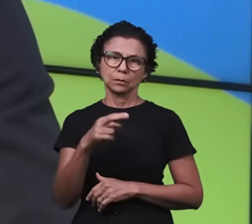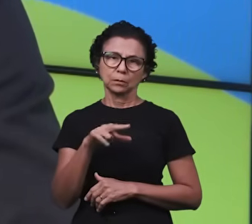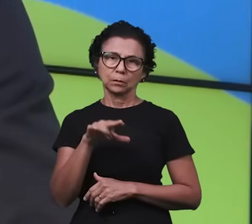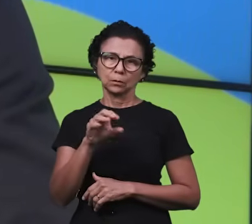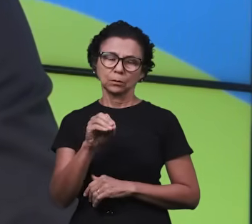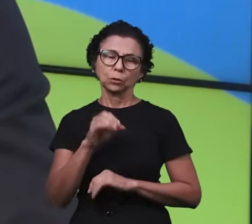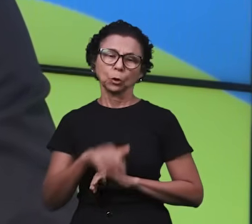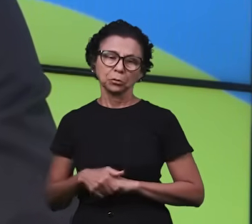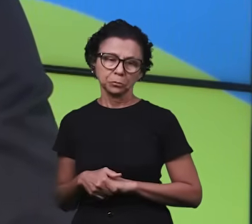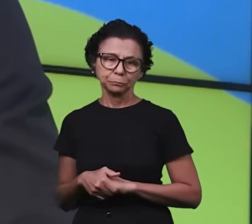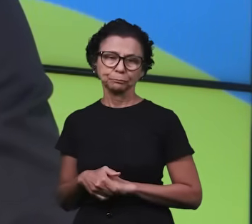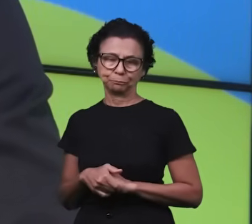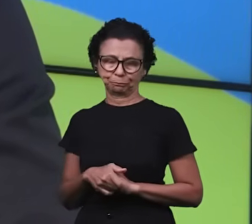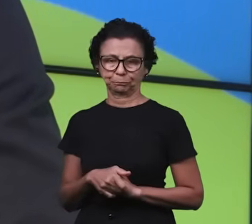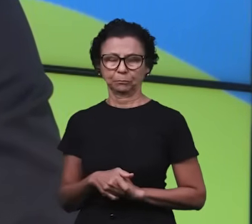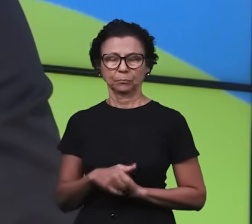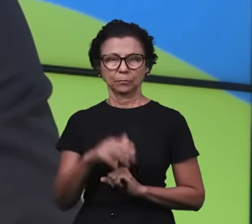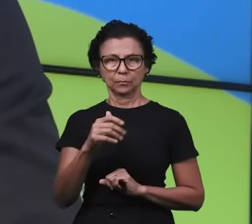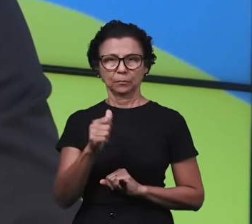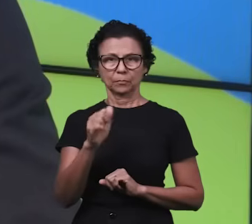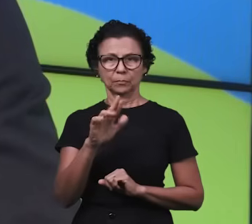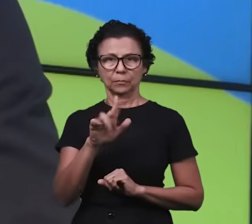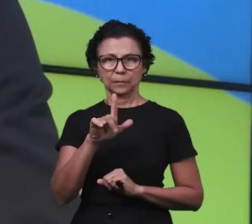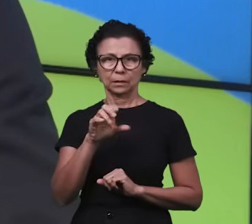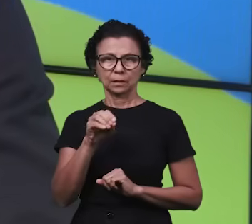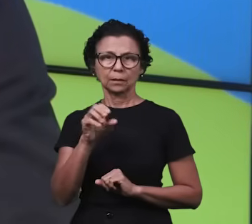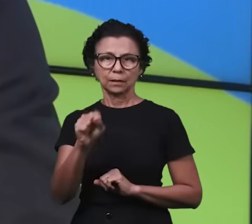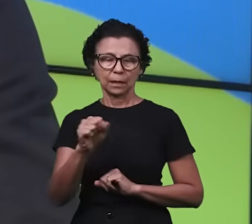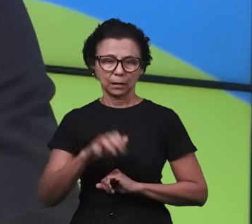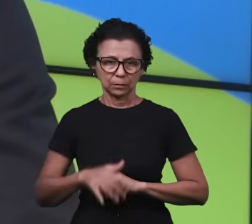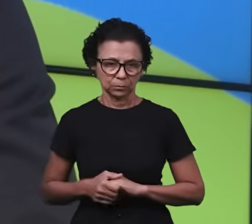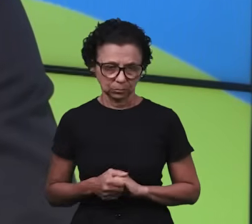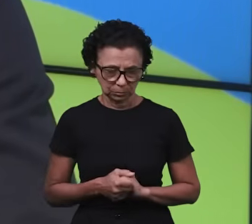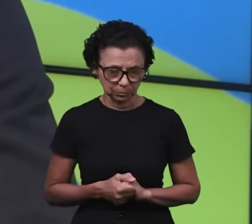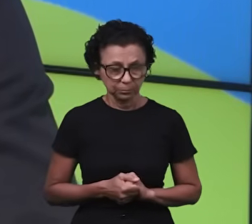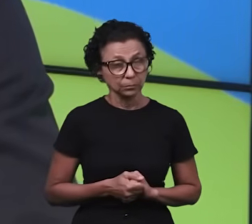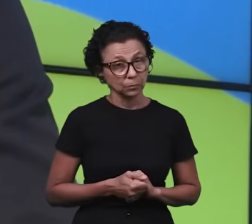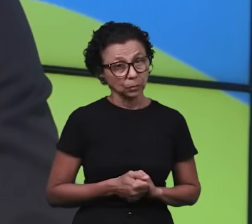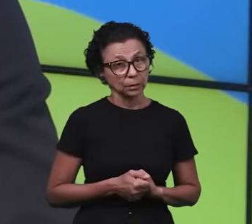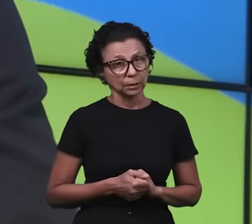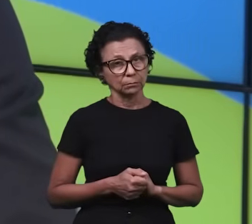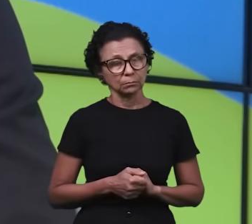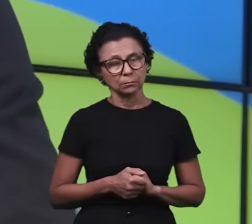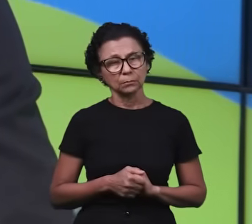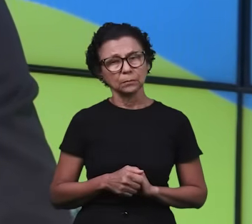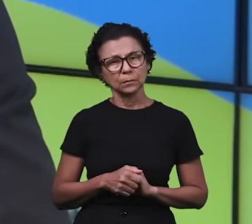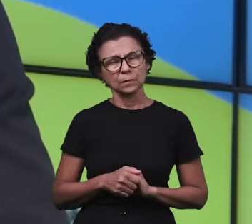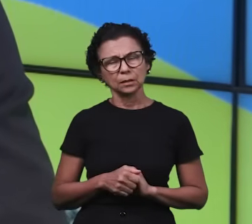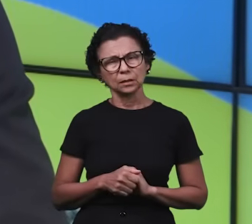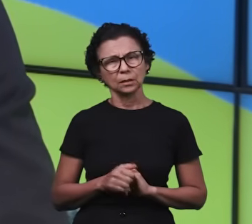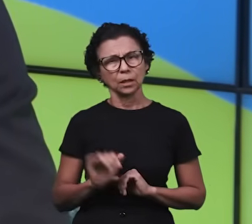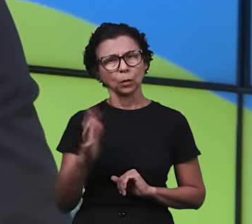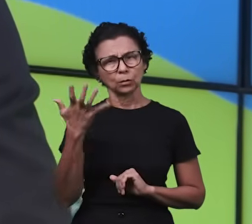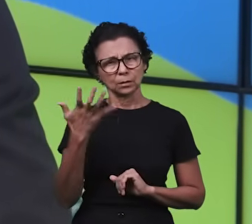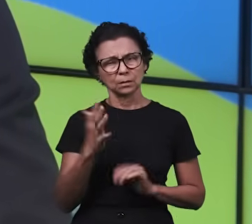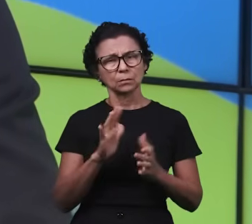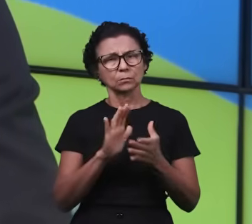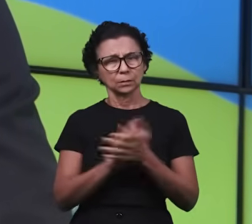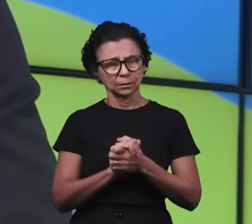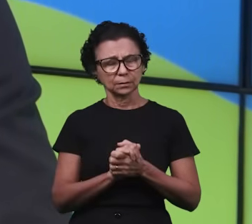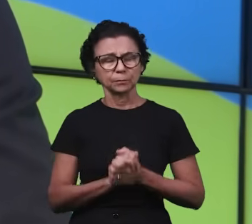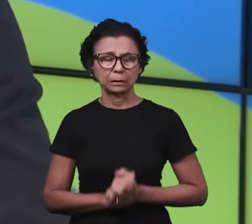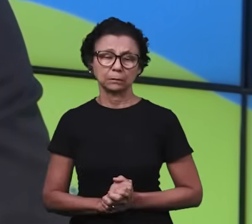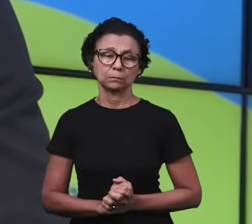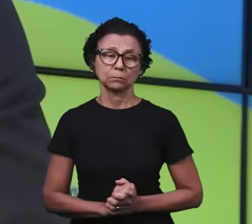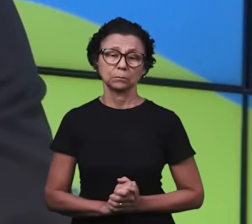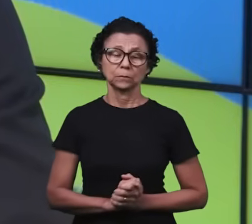O grupo de sessão veio orar com um grupo de louvor, porque teria o casamento na próxima semana, então foi orar com a gente. E aí tiveram um dom que,